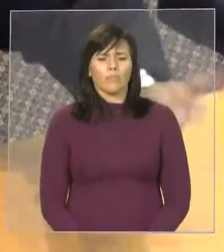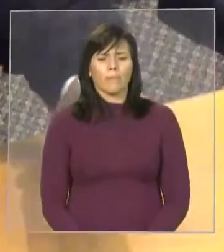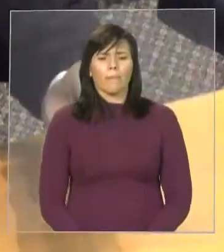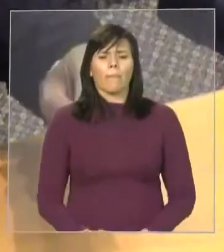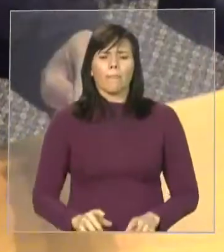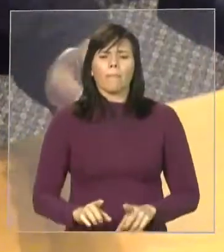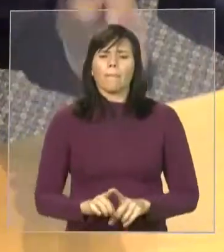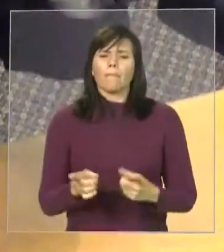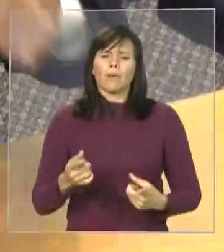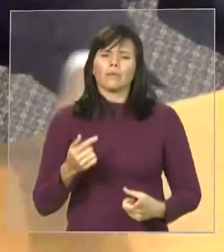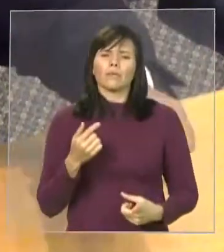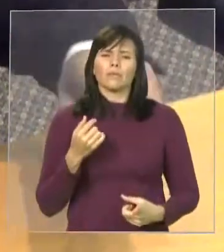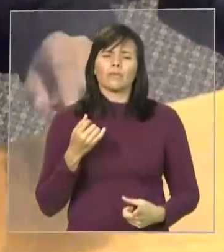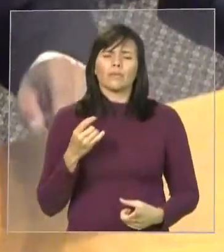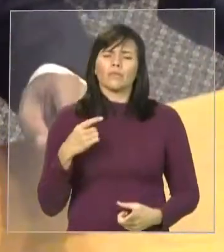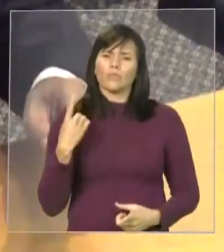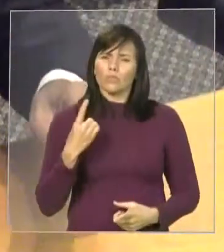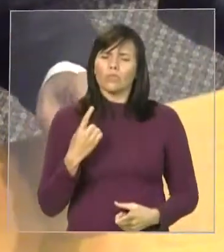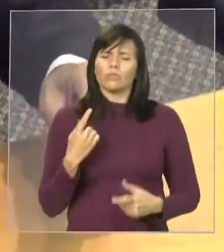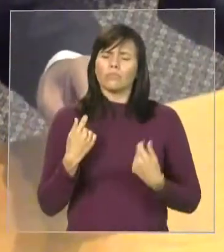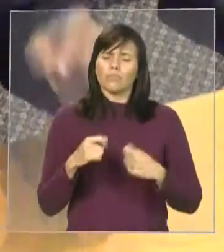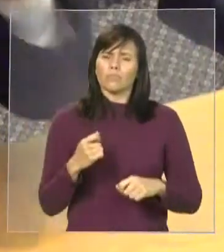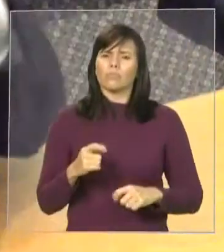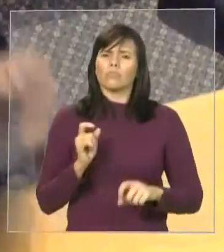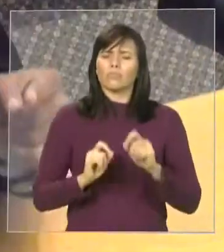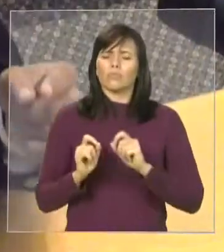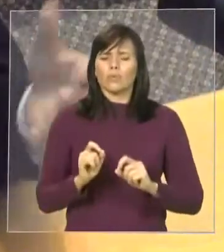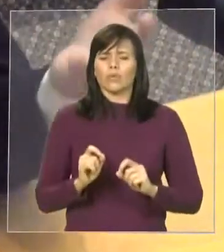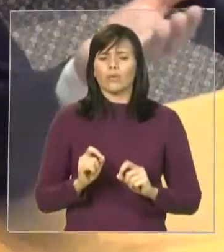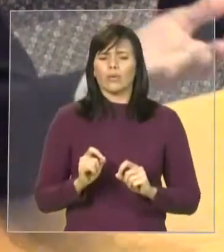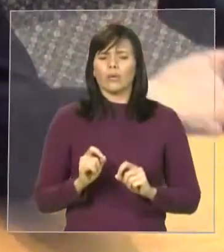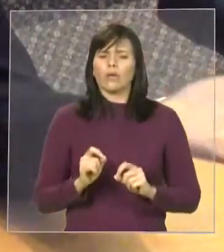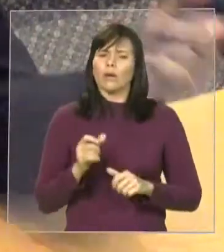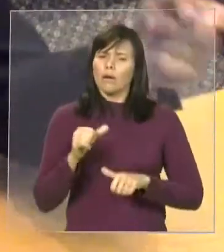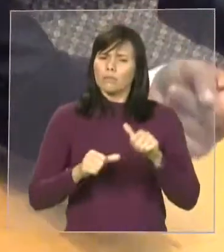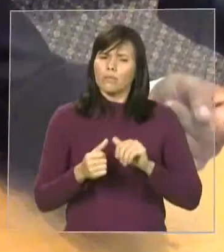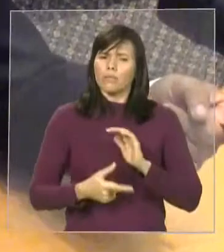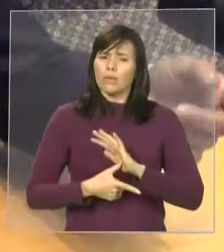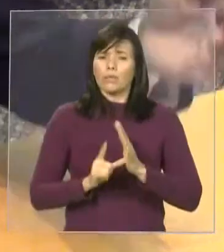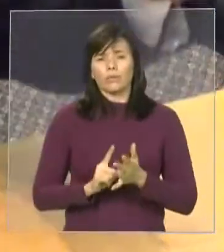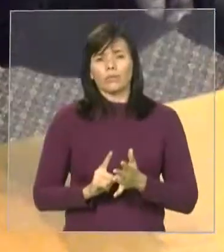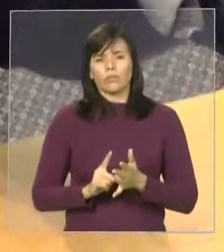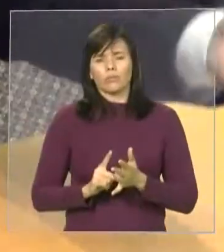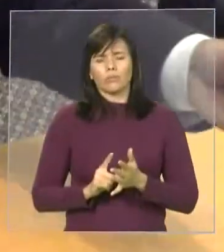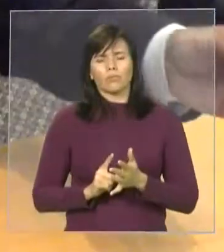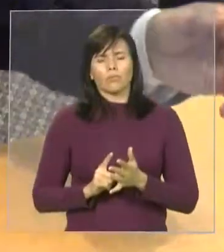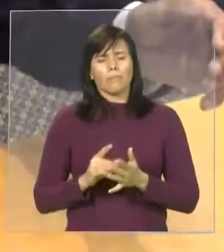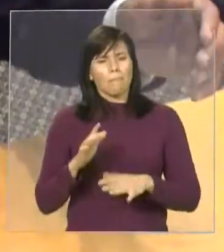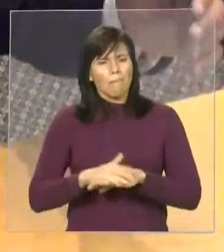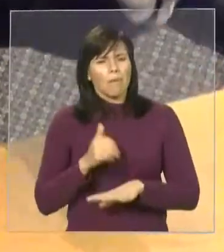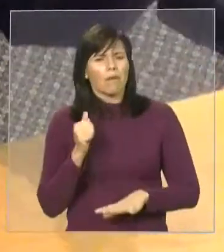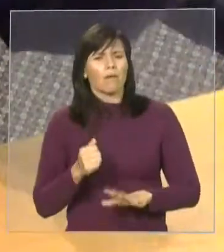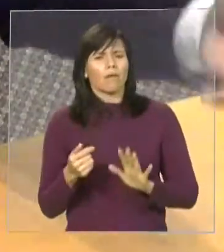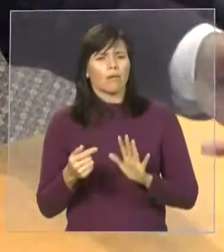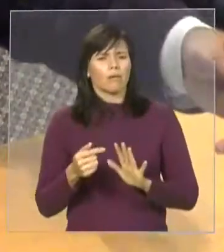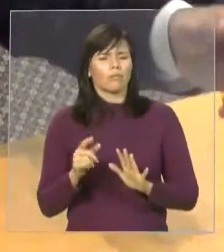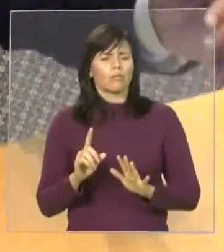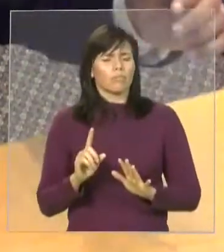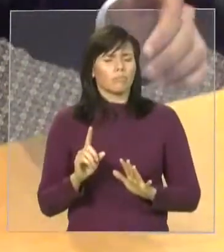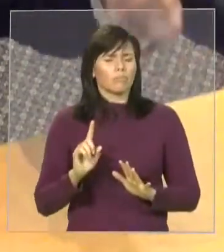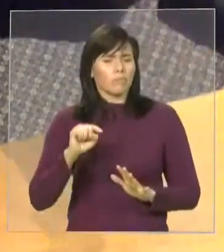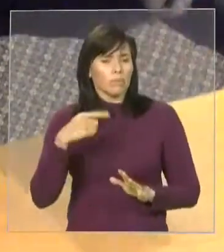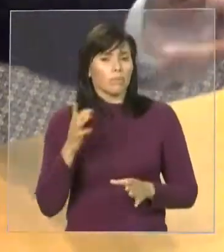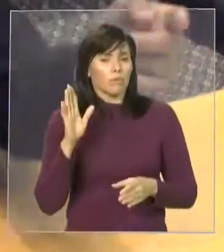mínimo de votação, sem um mínimo de apreciação e, principalmente, trazer para esta casa os empresários, a